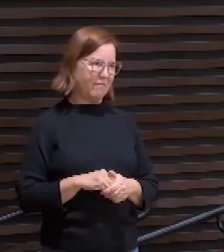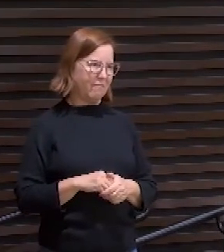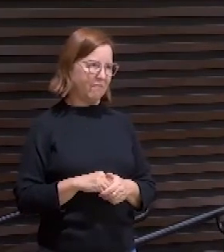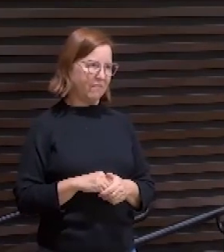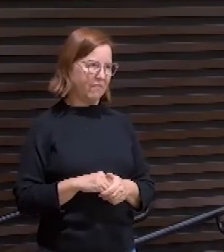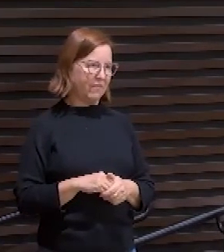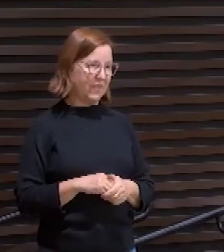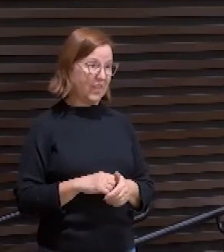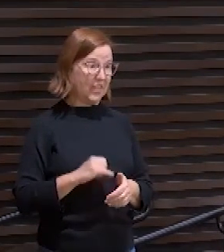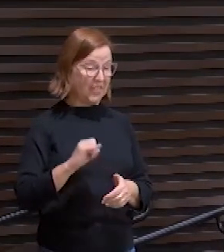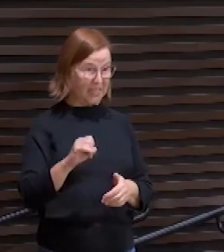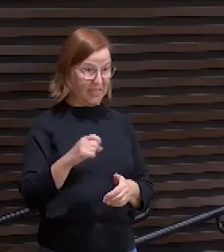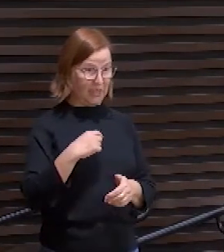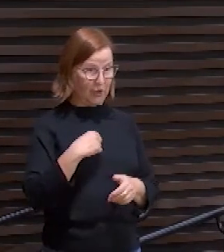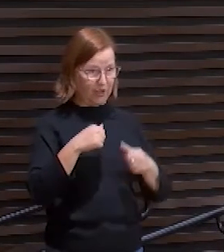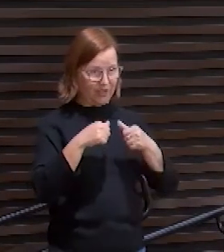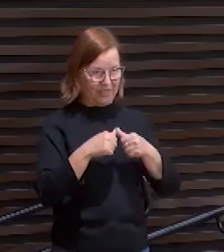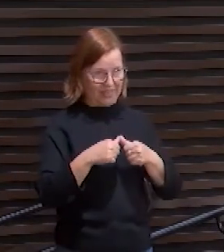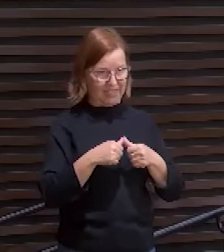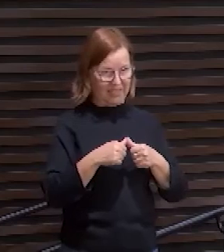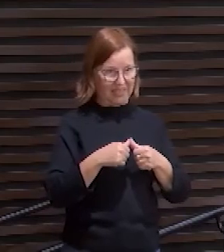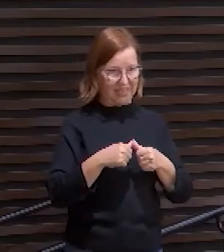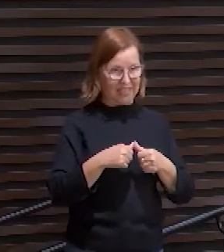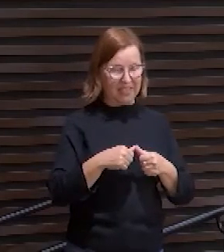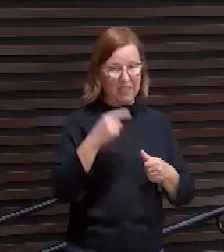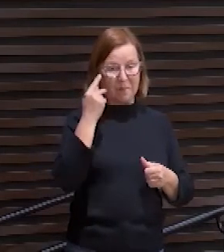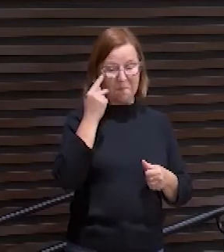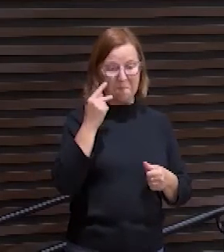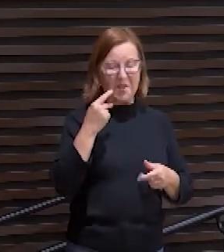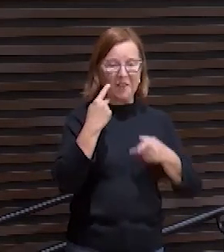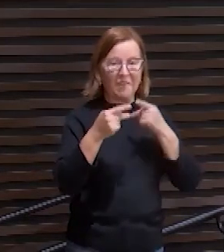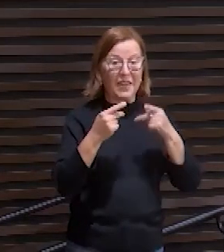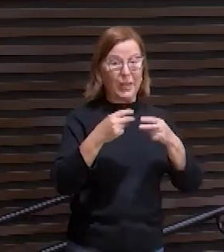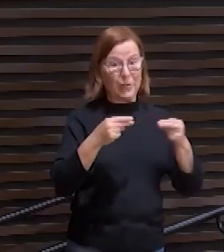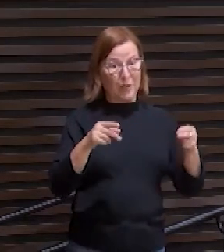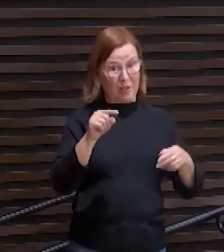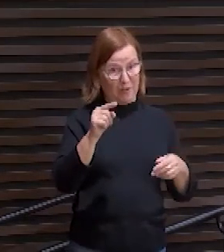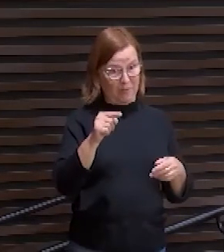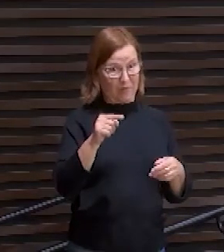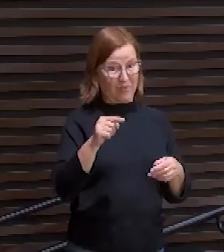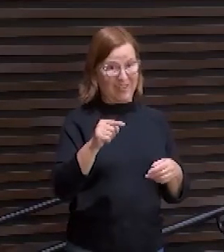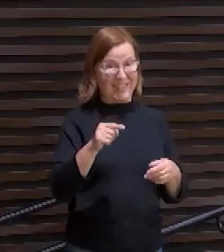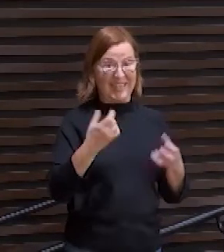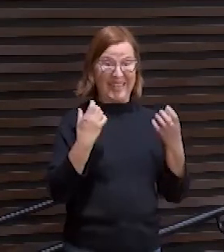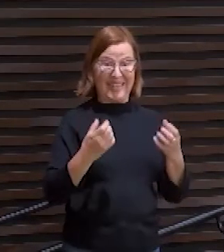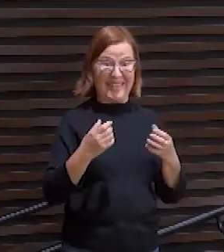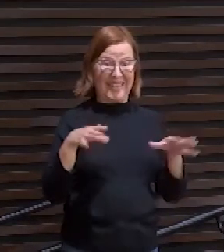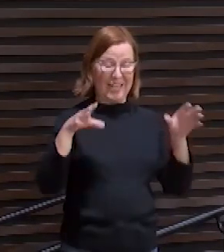Se eu estivesse aqui para falar aquilo que vocês querem ouvir, eu estaria pregando um falso evangelho.